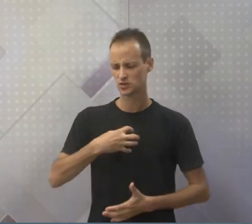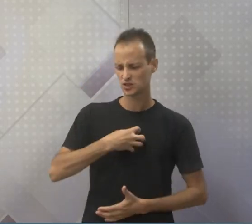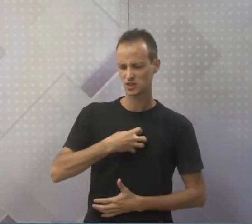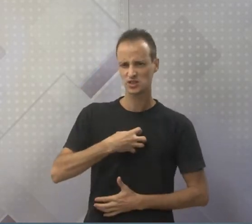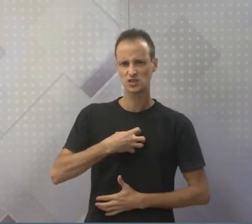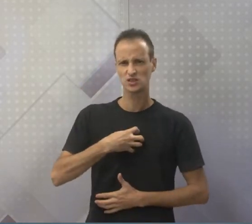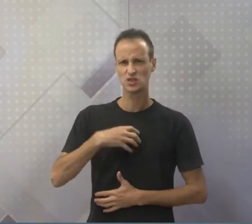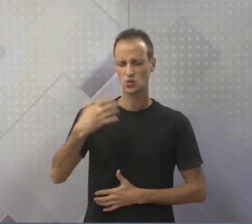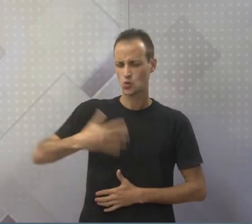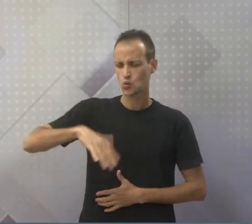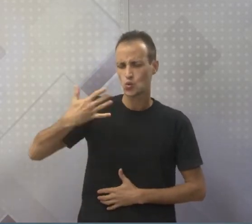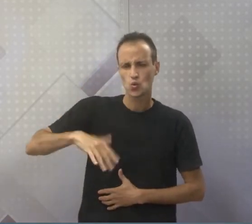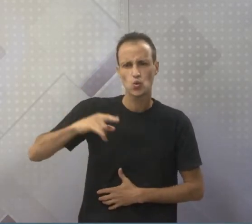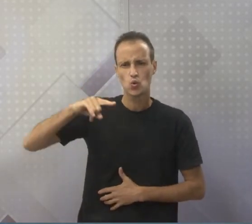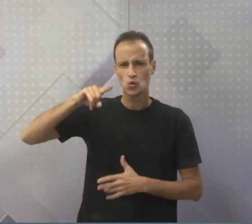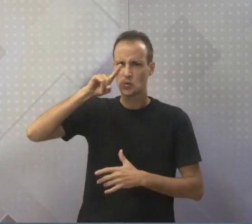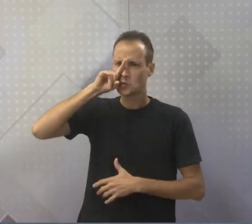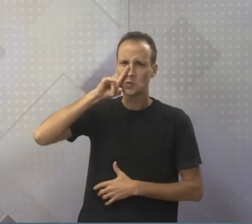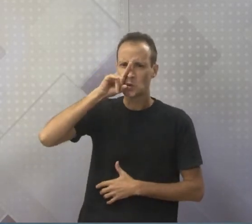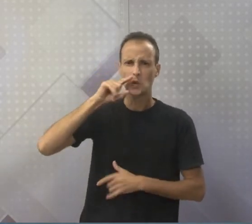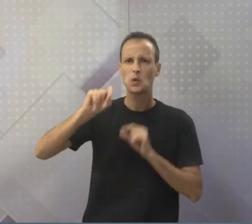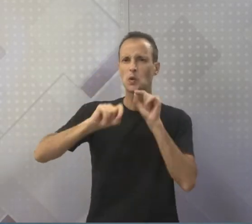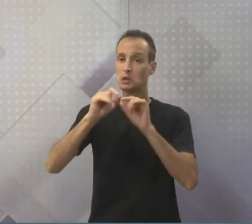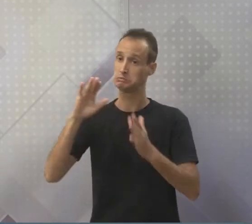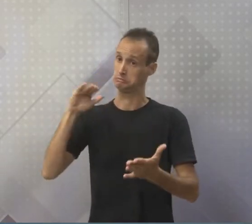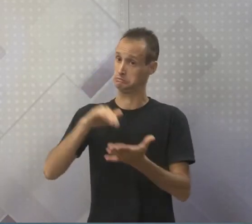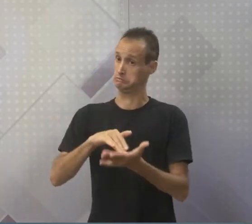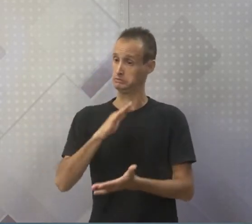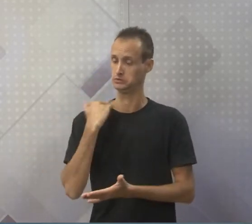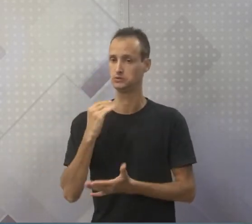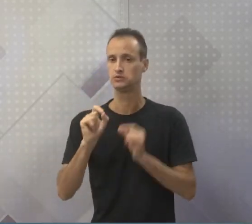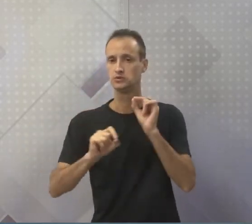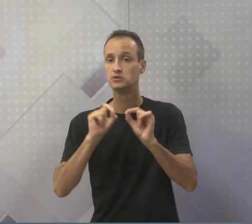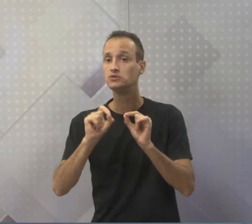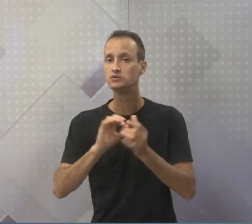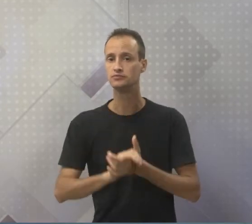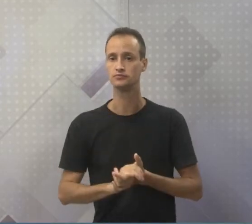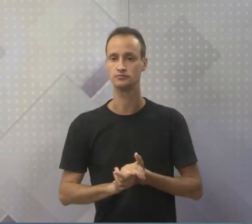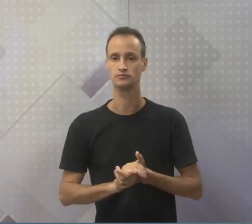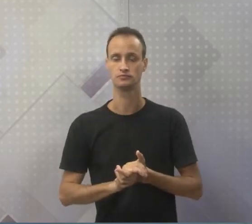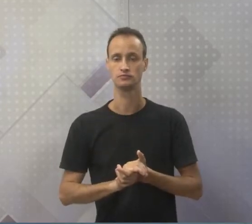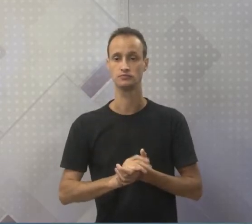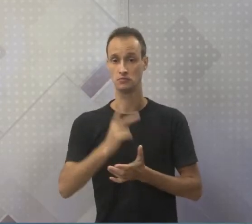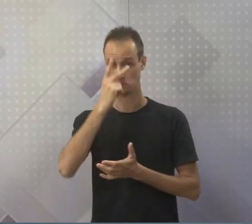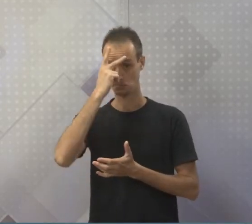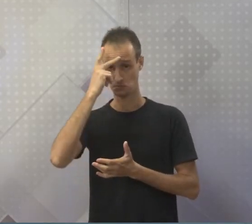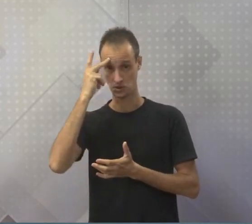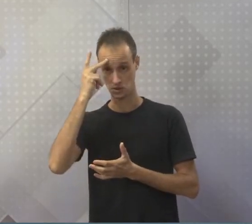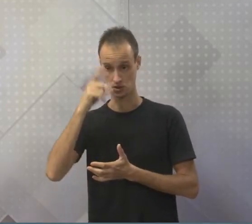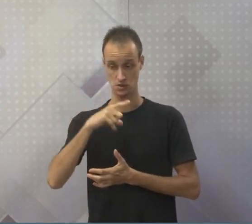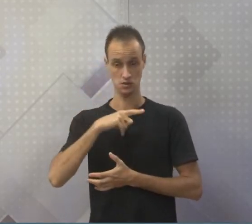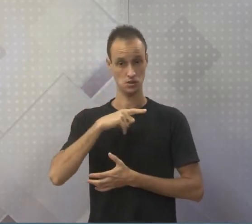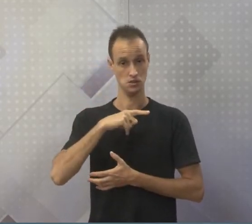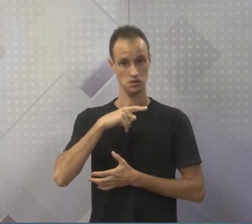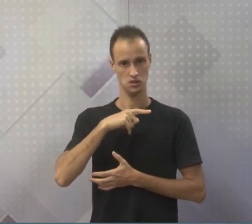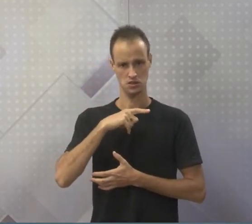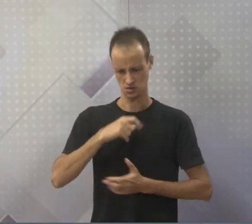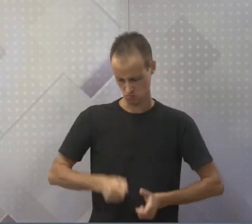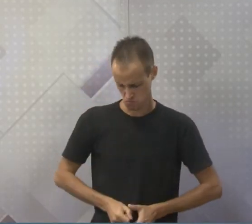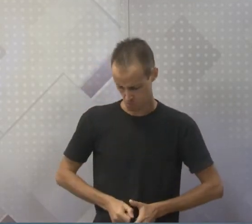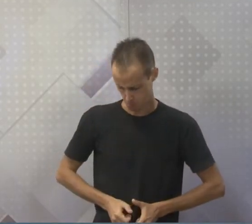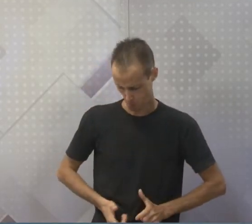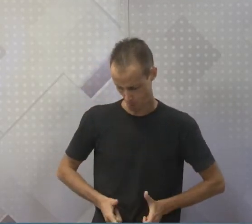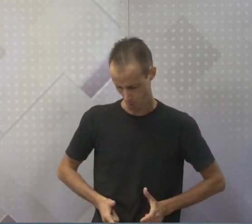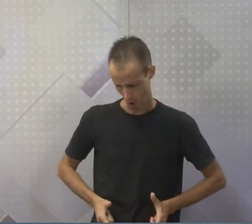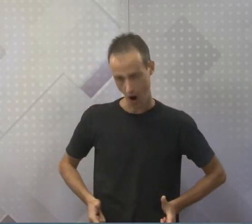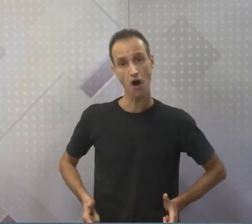muito mais grave que pode até levar à morte. Há casos de pessoas que têm tanta infestação